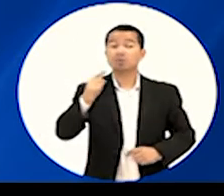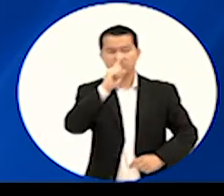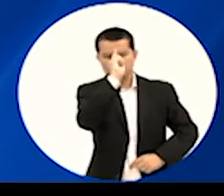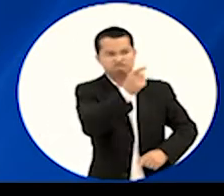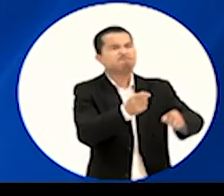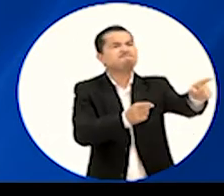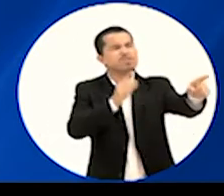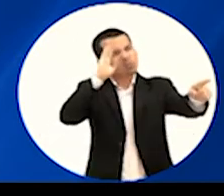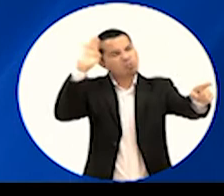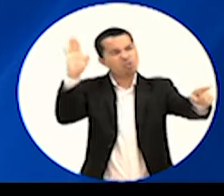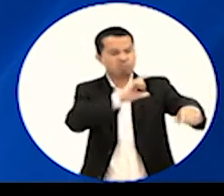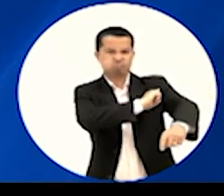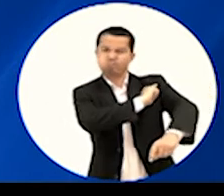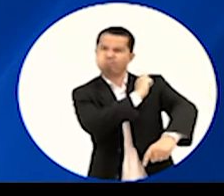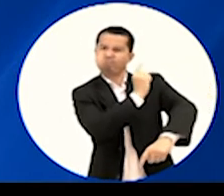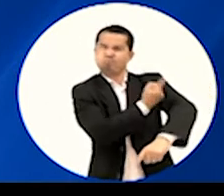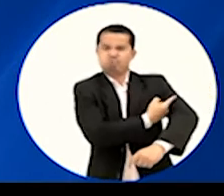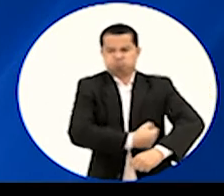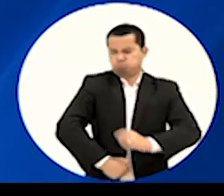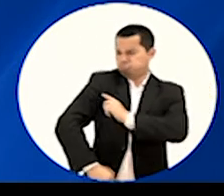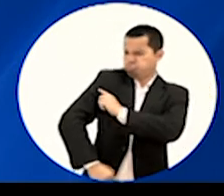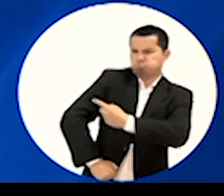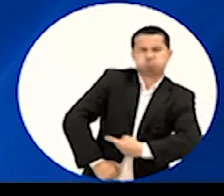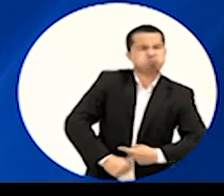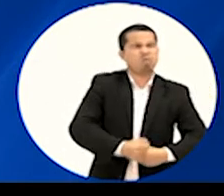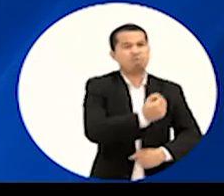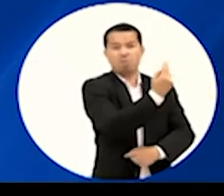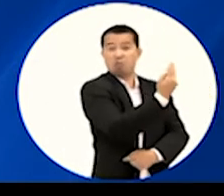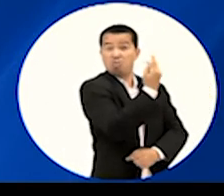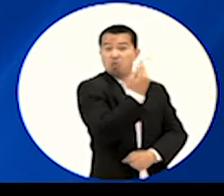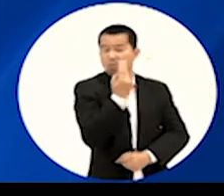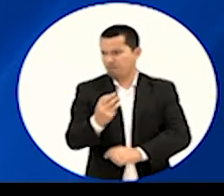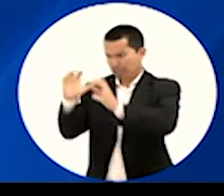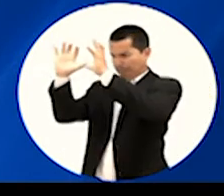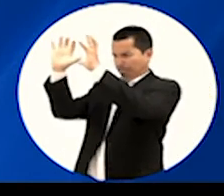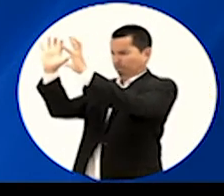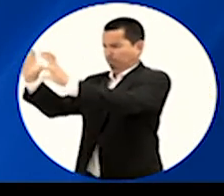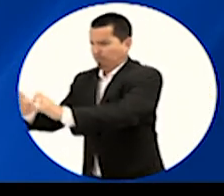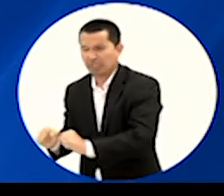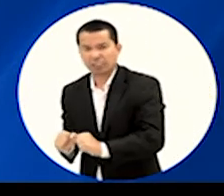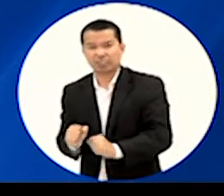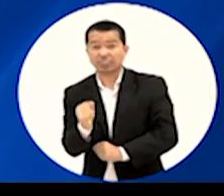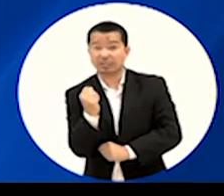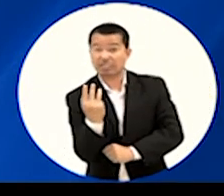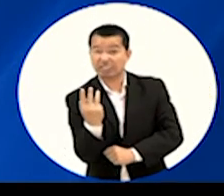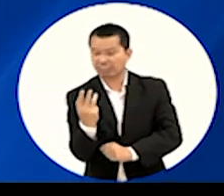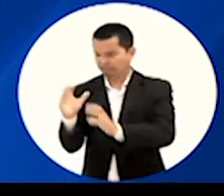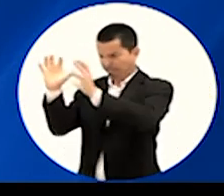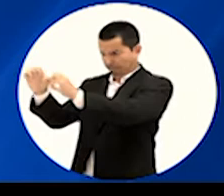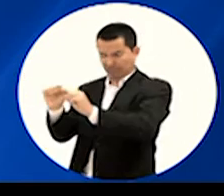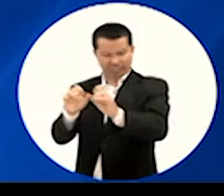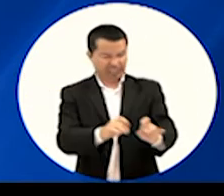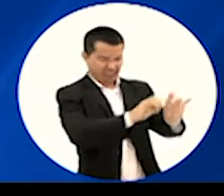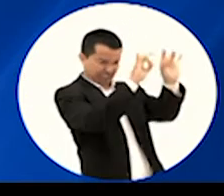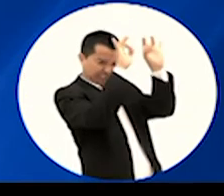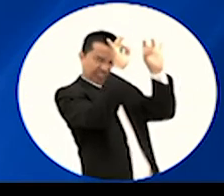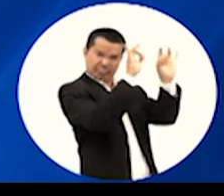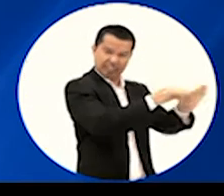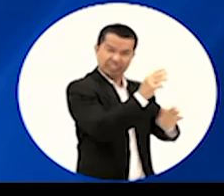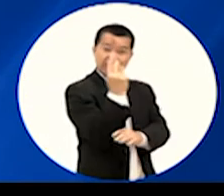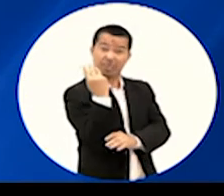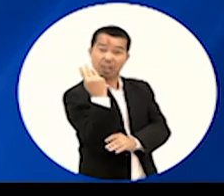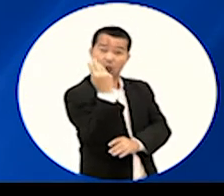depois mandou que os seus soldados mais fortes amarrassem Sadraque, Mesaque e Abidnego e os jogassem